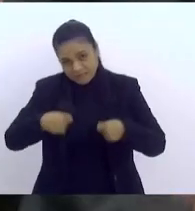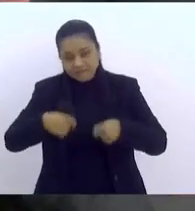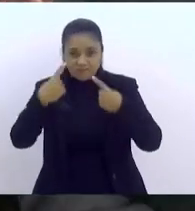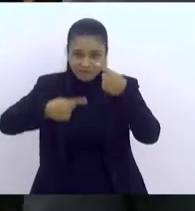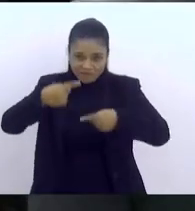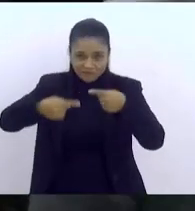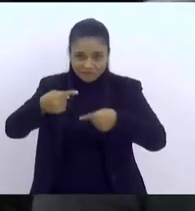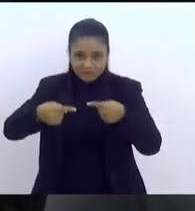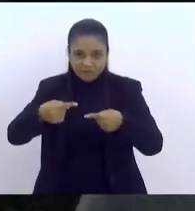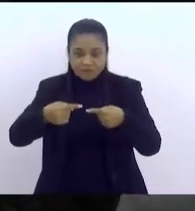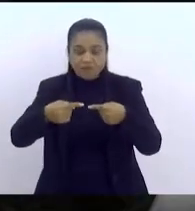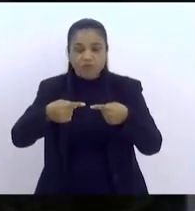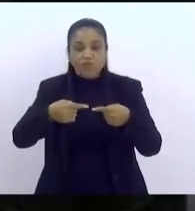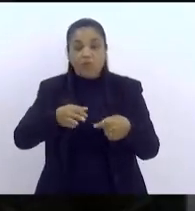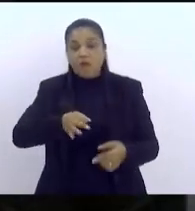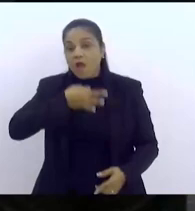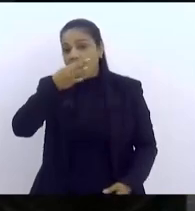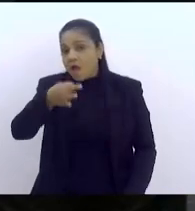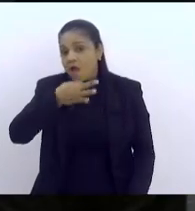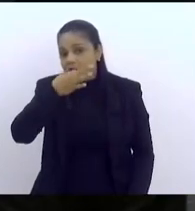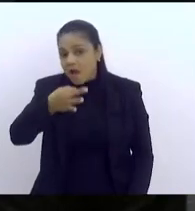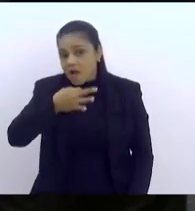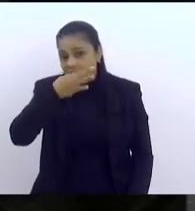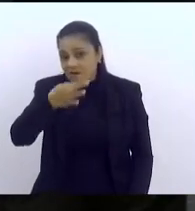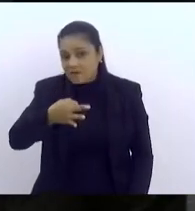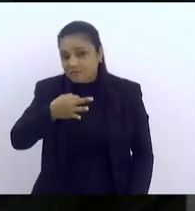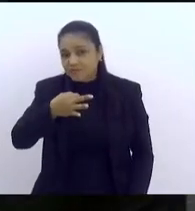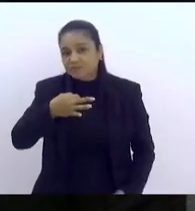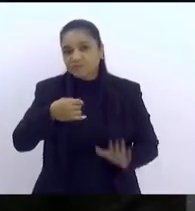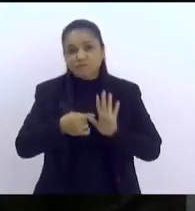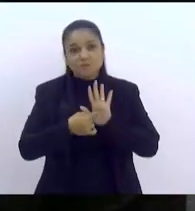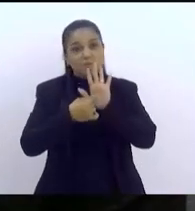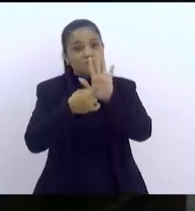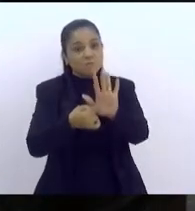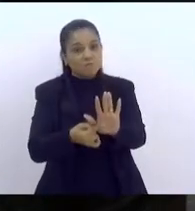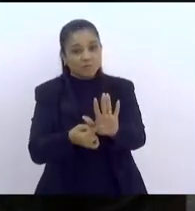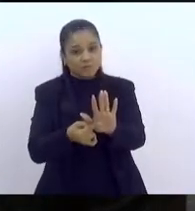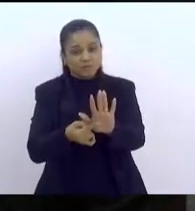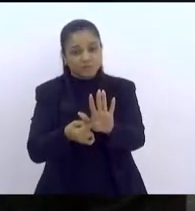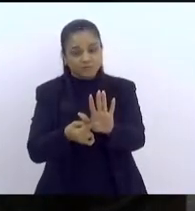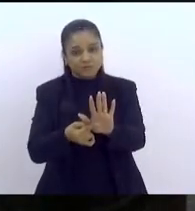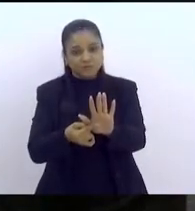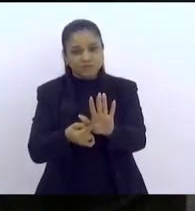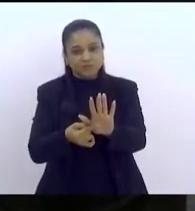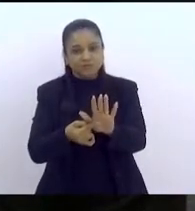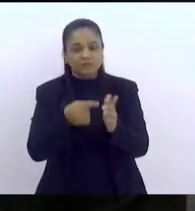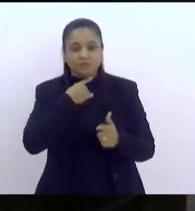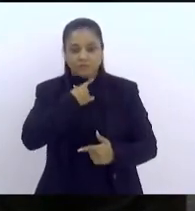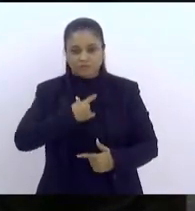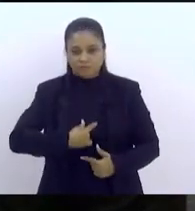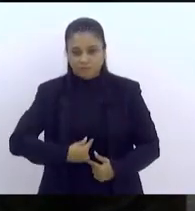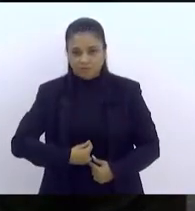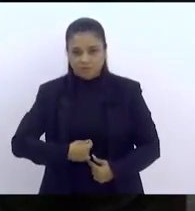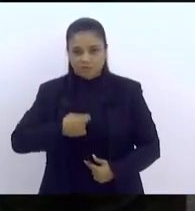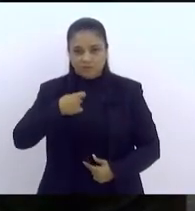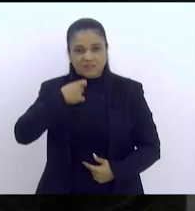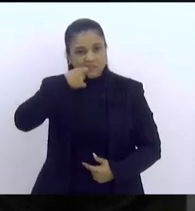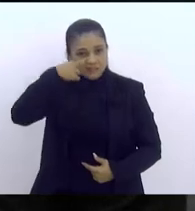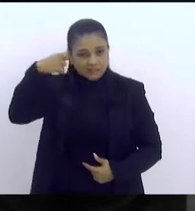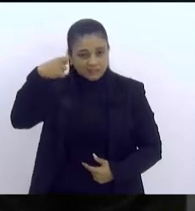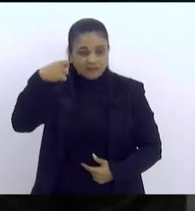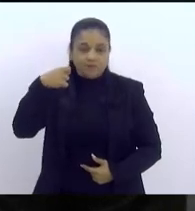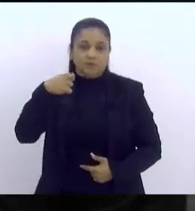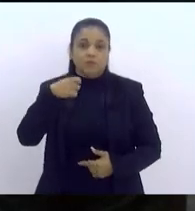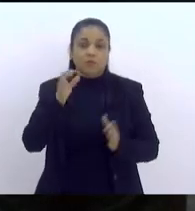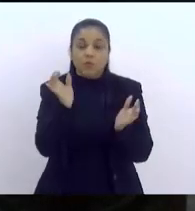a argumentação do campo que apresentou óbice à entrega da medalha para o grupo Arco-Íris é uma